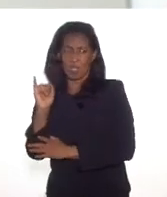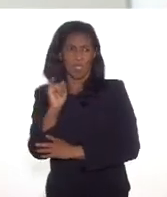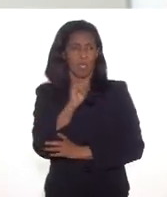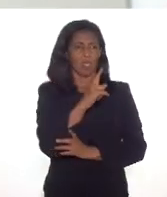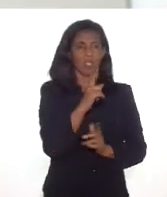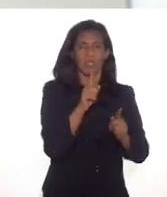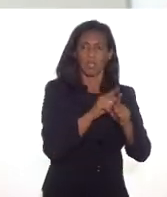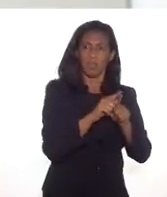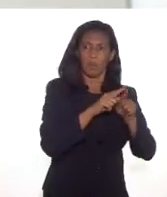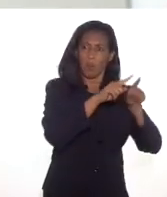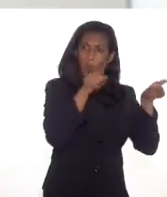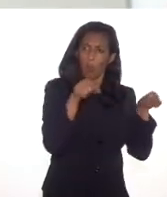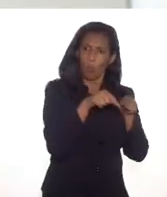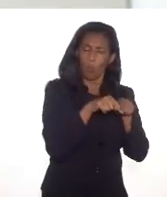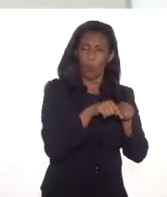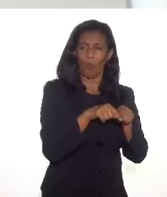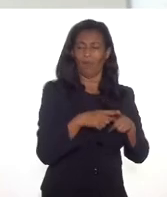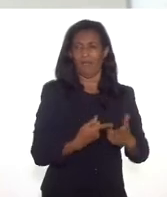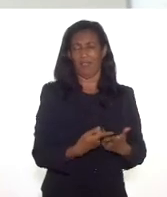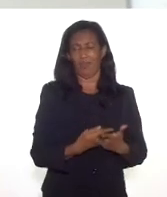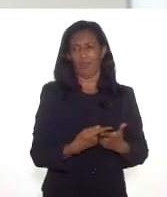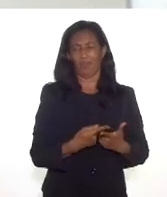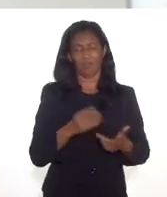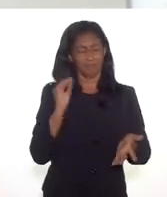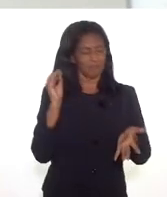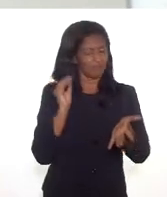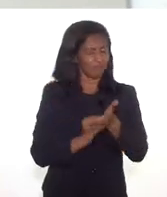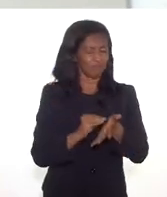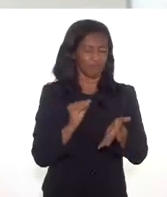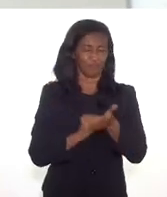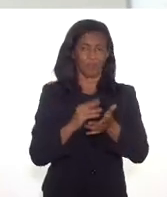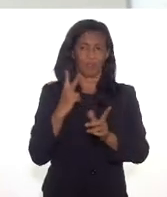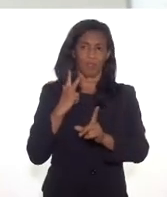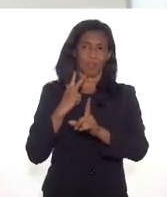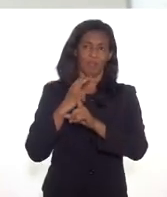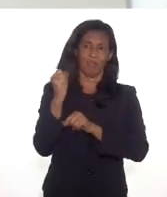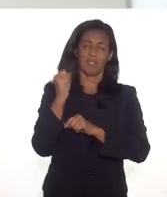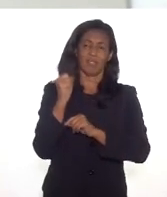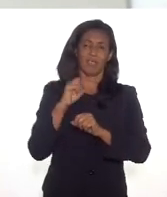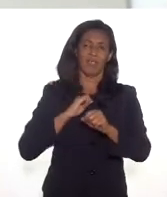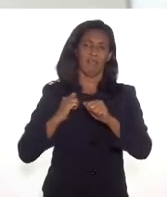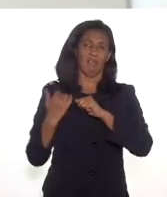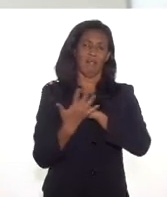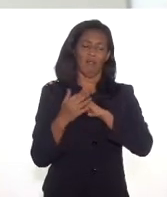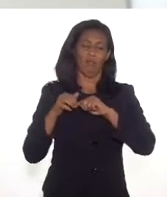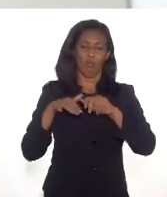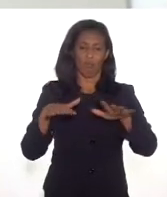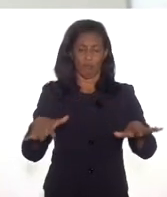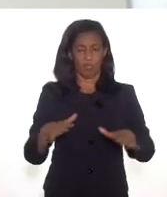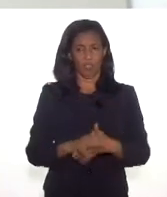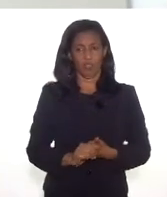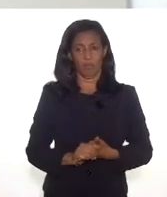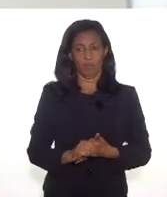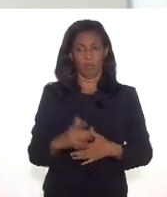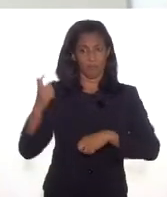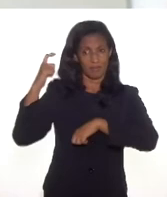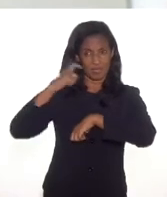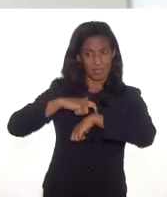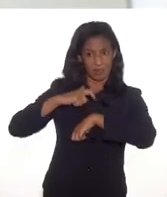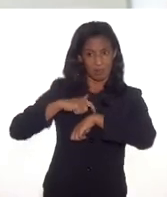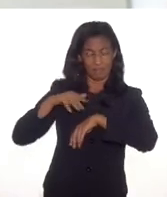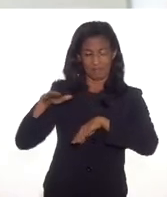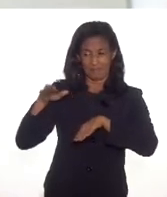uma incapacidade de fato, vencer a Covid-19. A gente ainda, nesse momento, tem uma